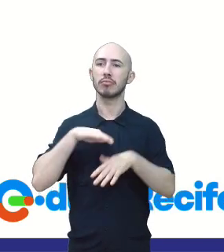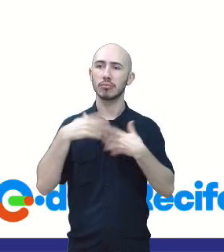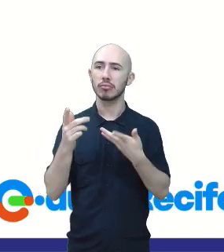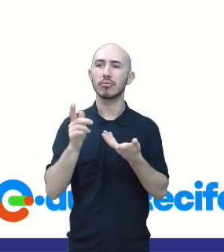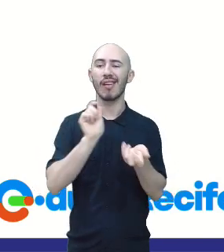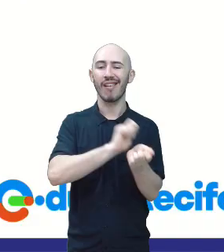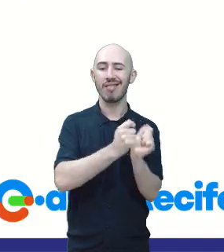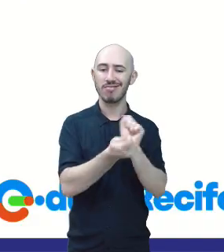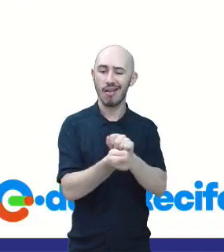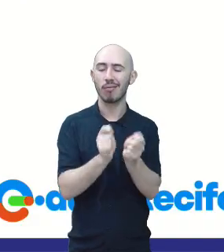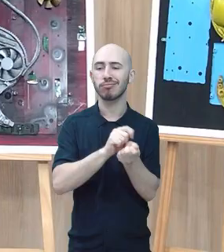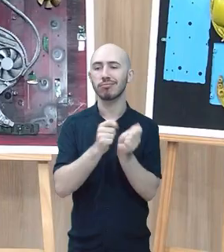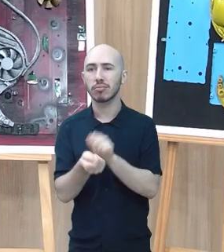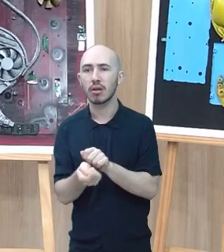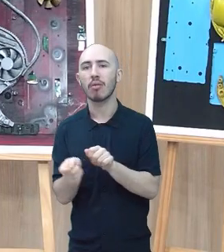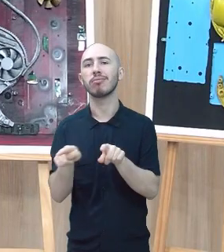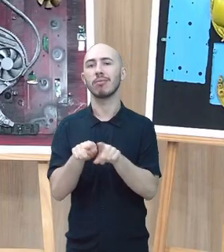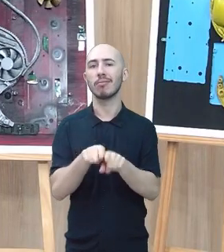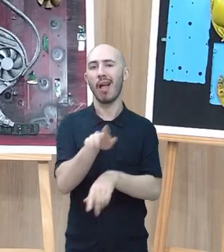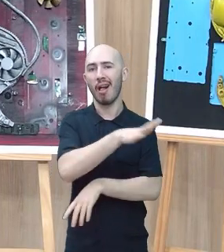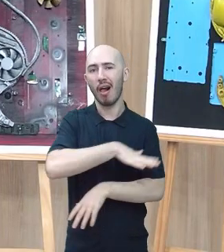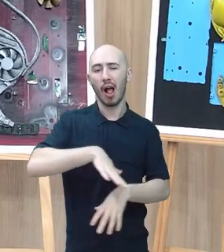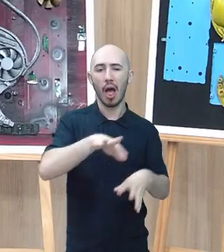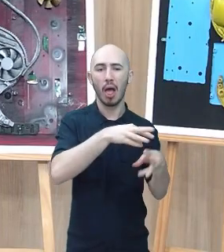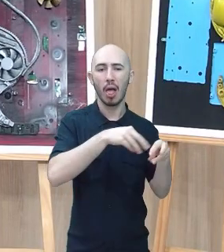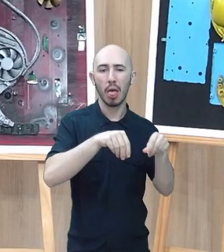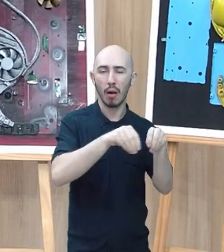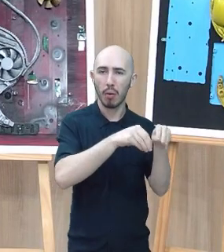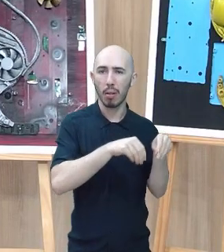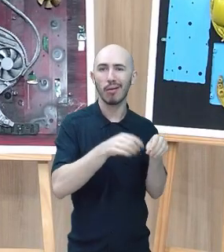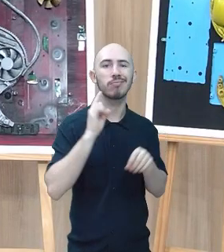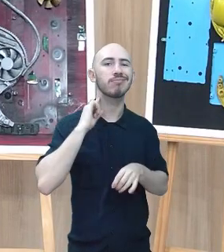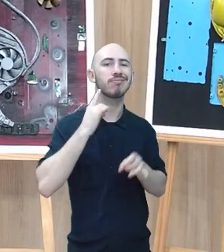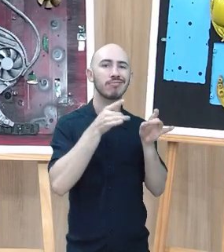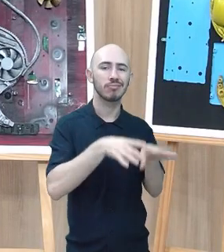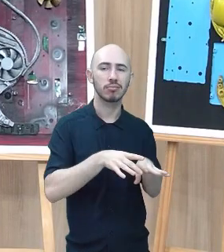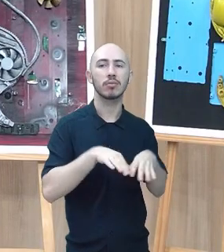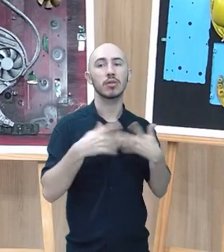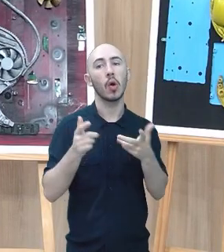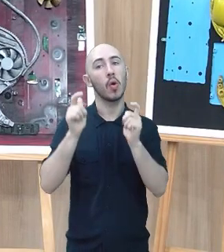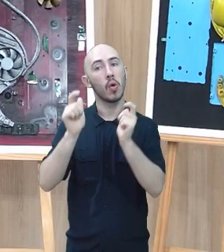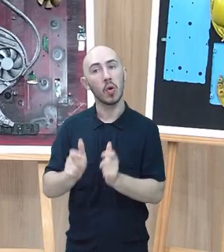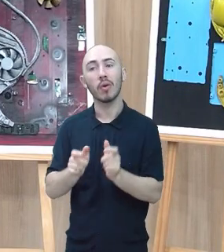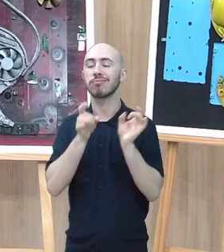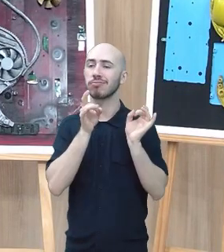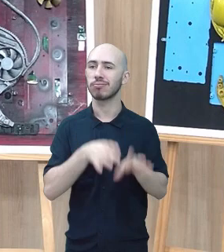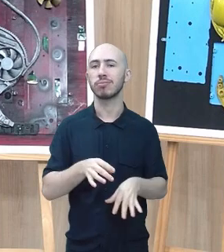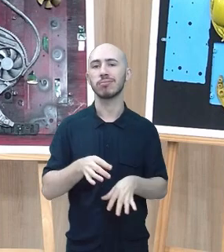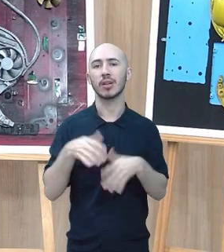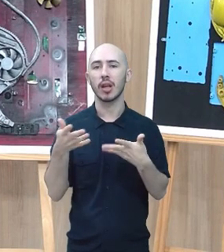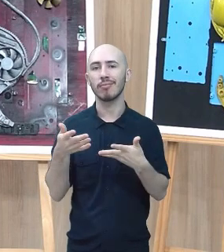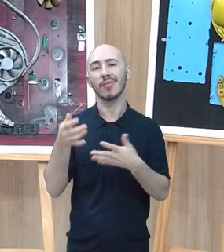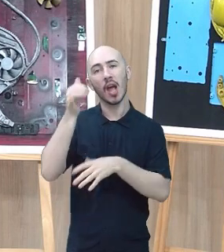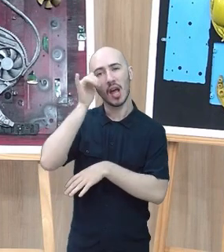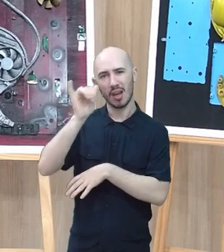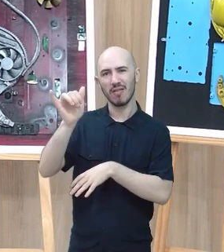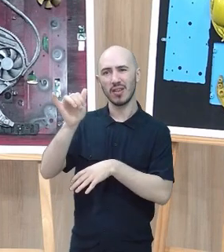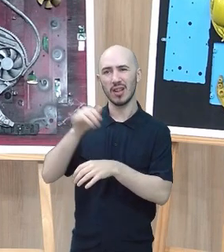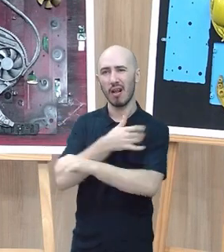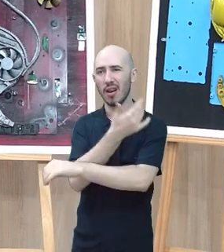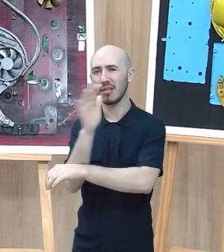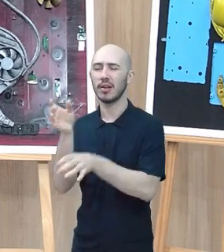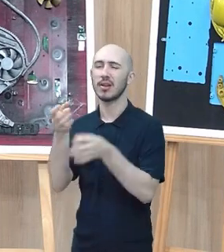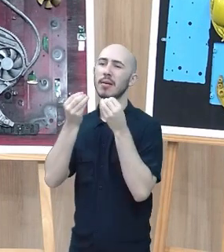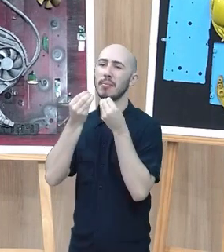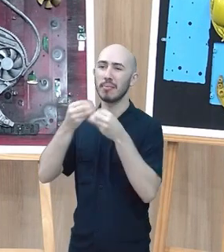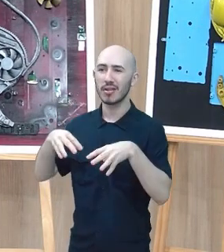proporcione um melhor manejo desses resíduos, né, que a gente possa descartar ele de uma forma que não cause tantos danos para o nosso meio